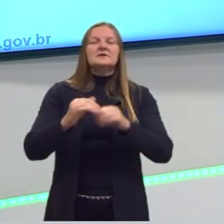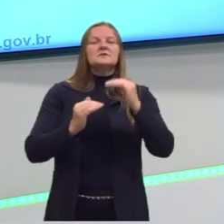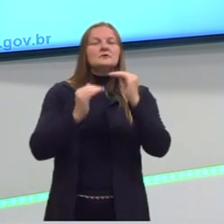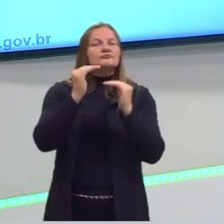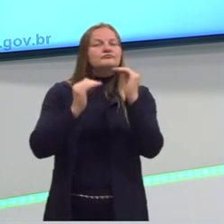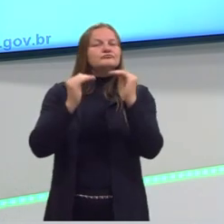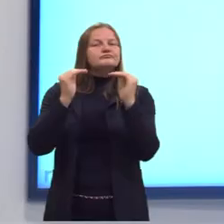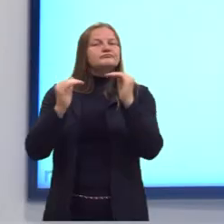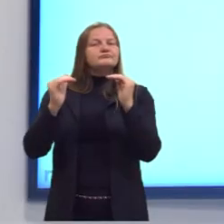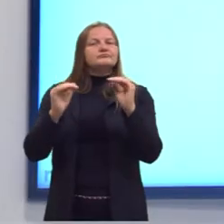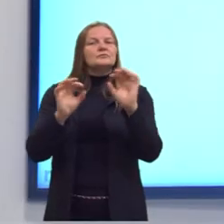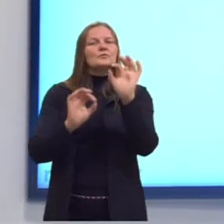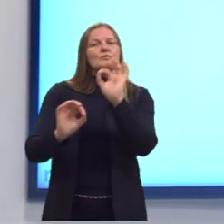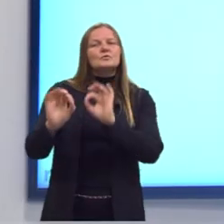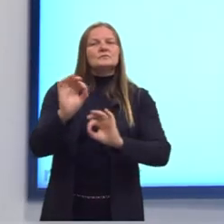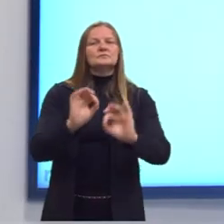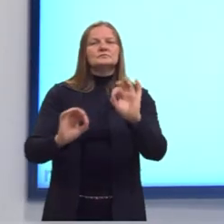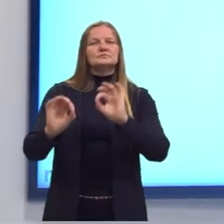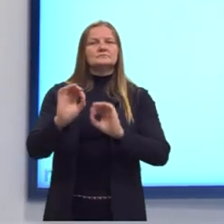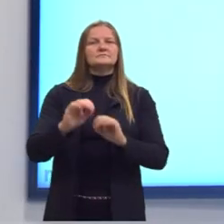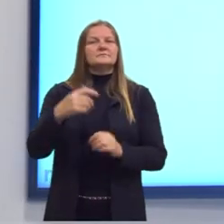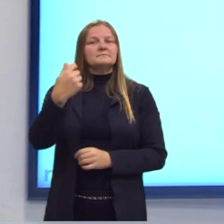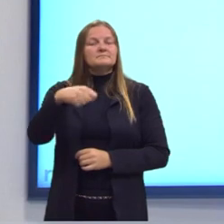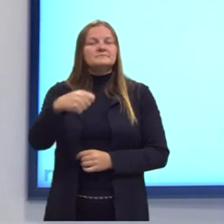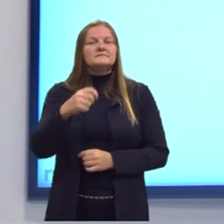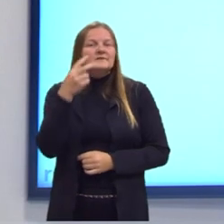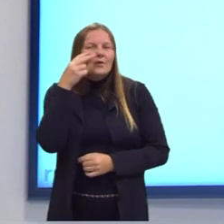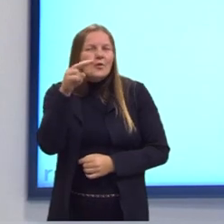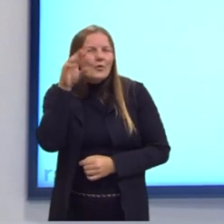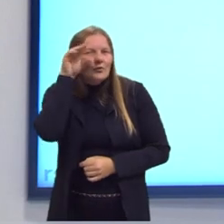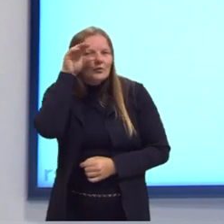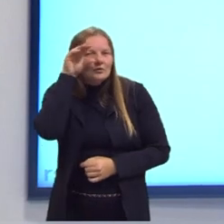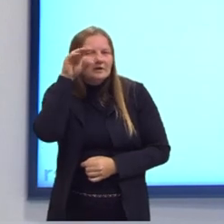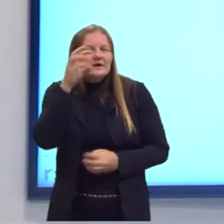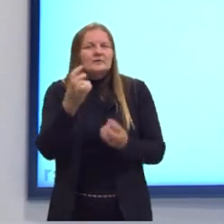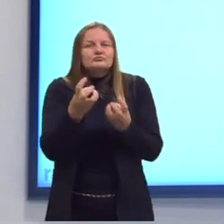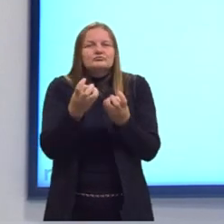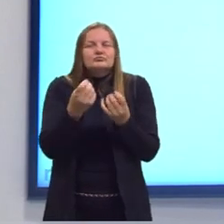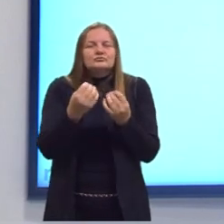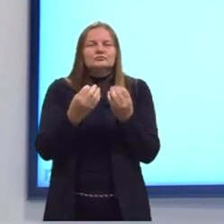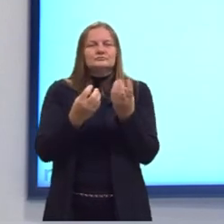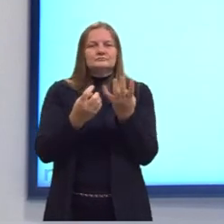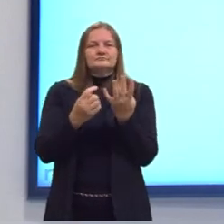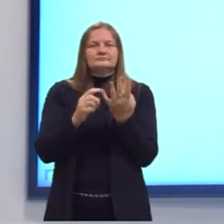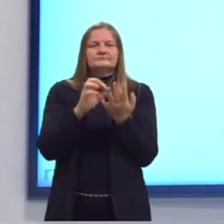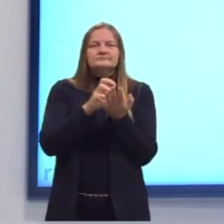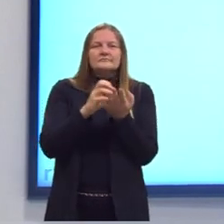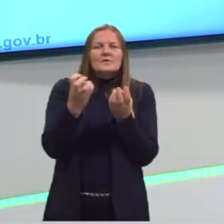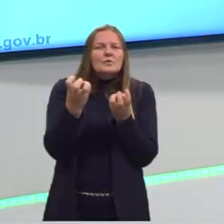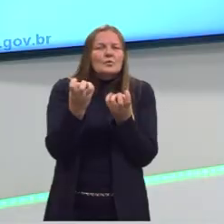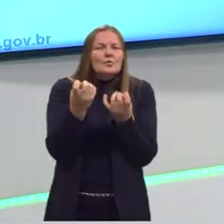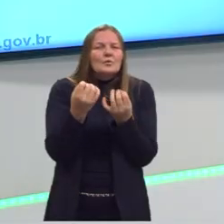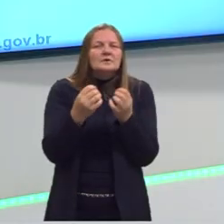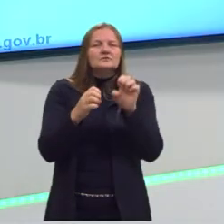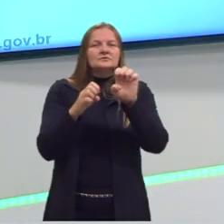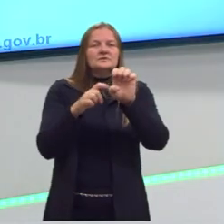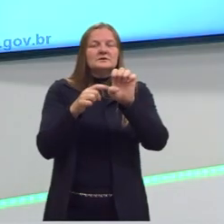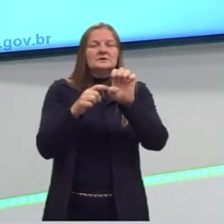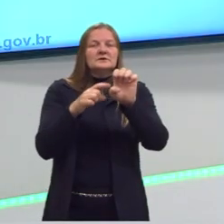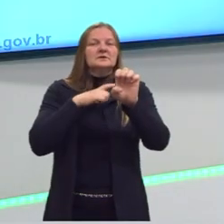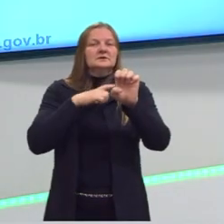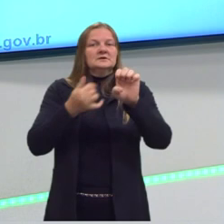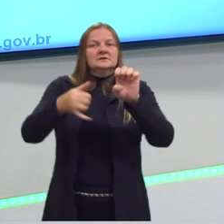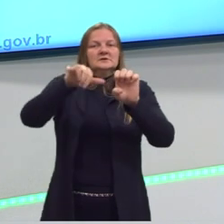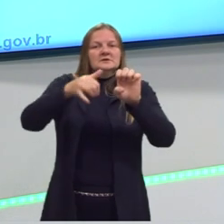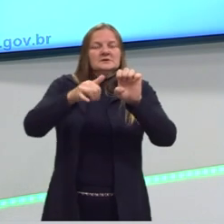Balancear essa reação eu preciso verificar contando quantificando e Quantos elementos químicos